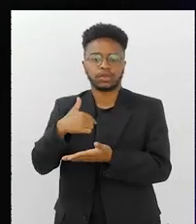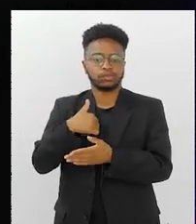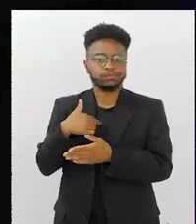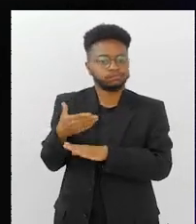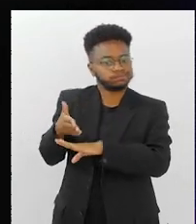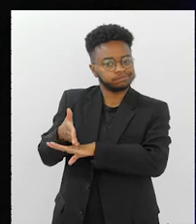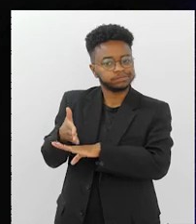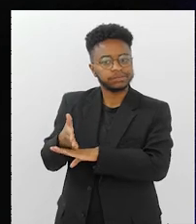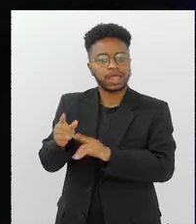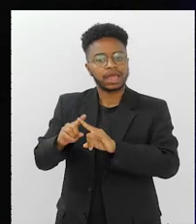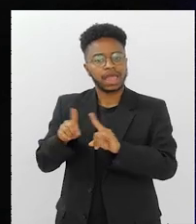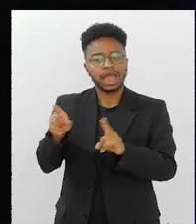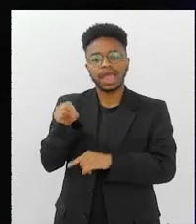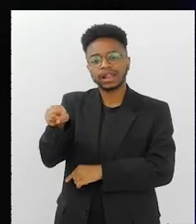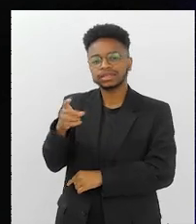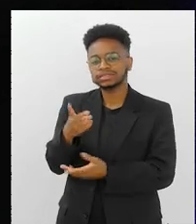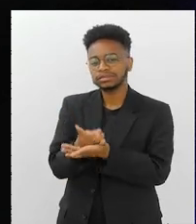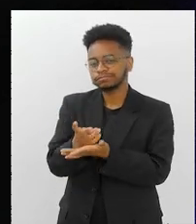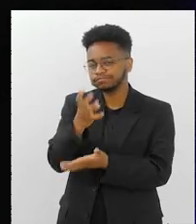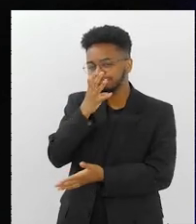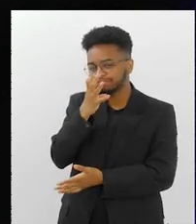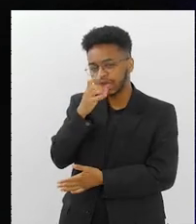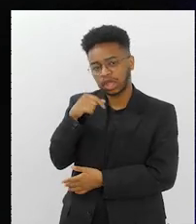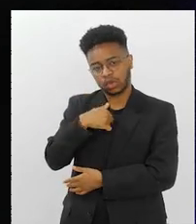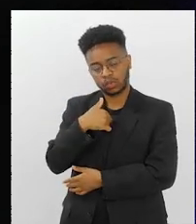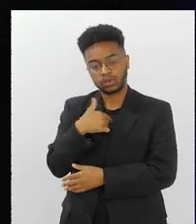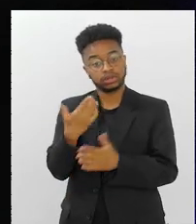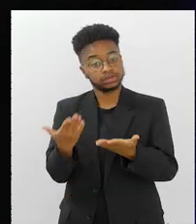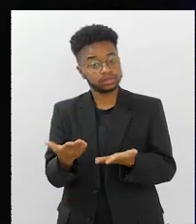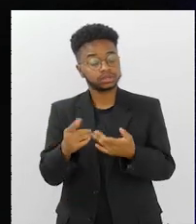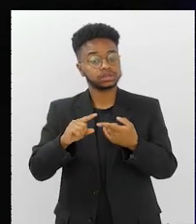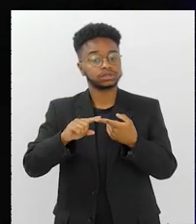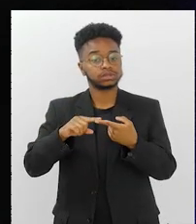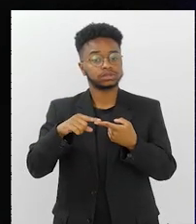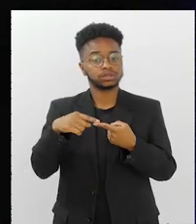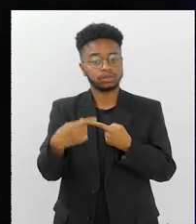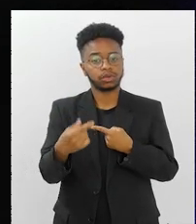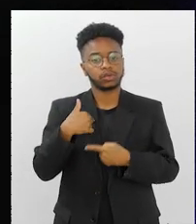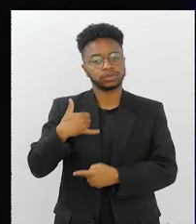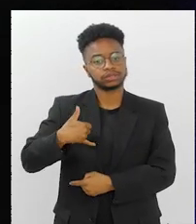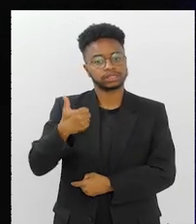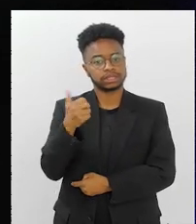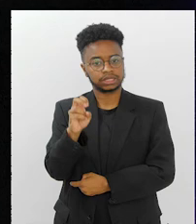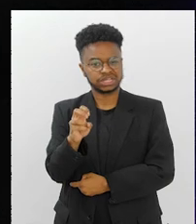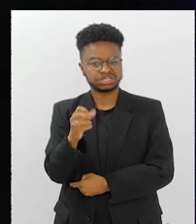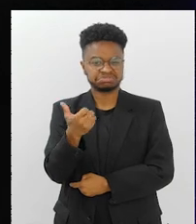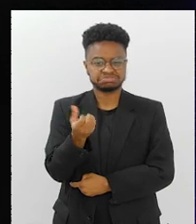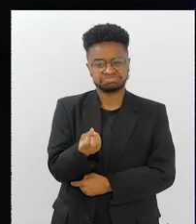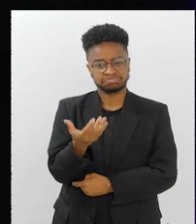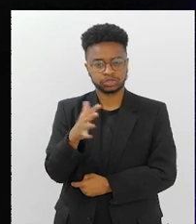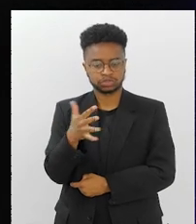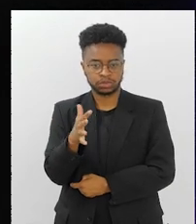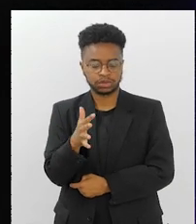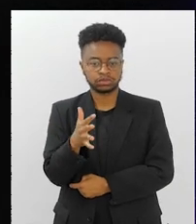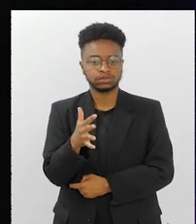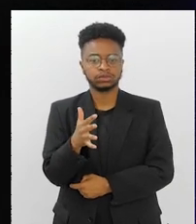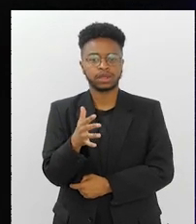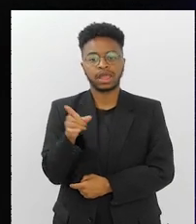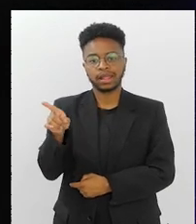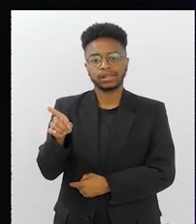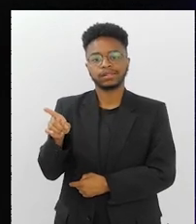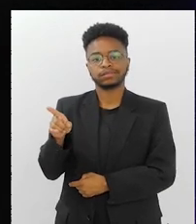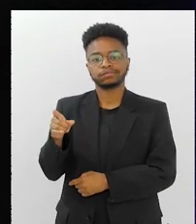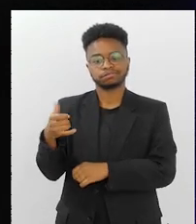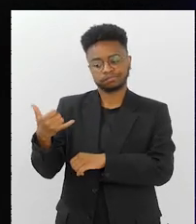eh ela sempre observando aquilo né e tal e aí quando eu tive eh completei meus 15 anos 16 anos mais ou menos